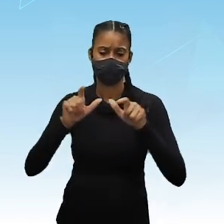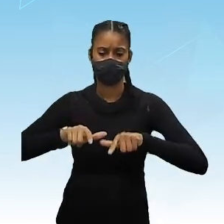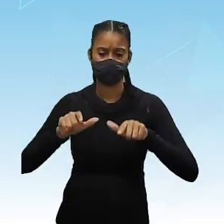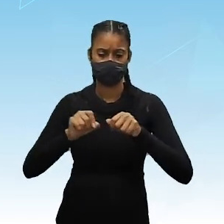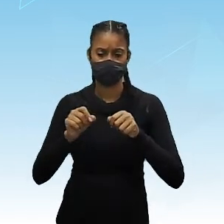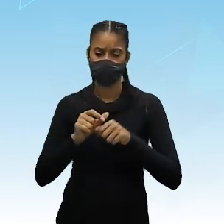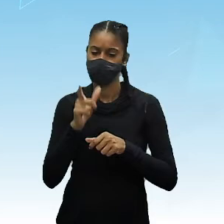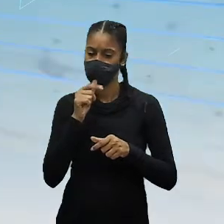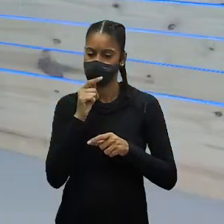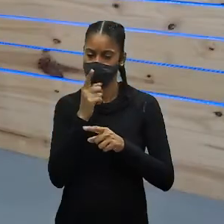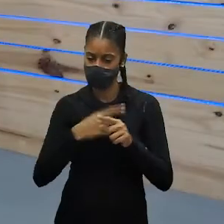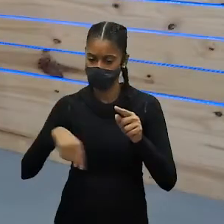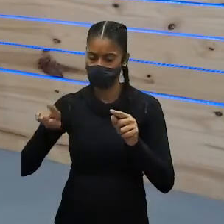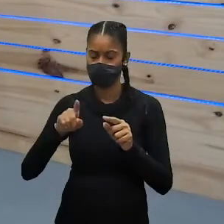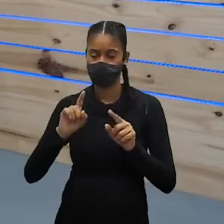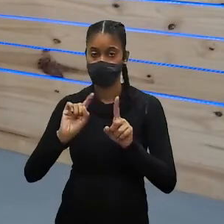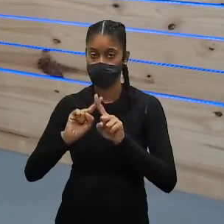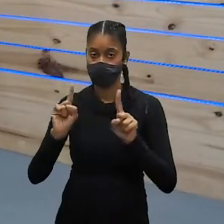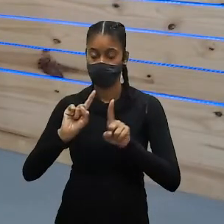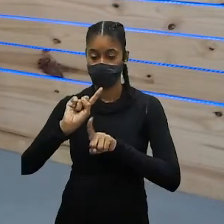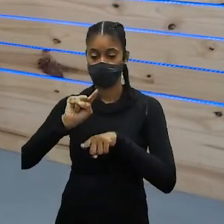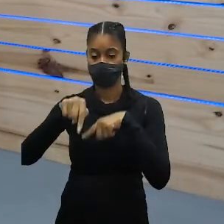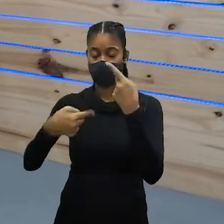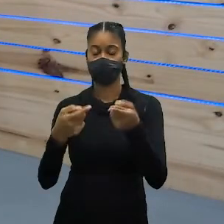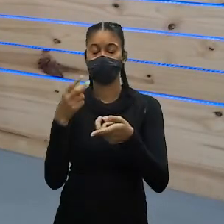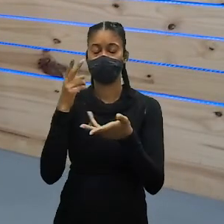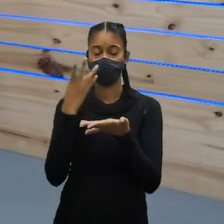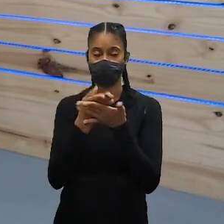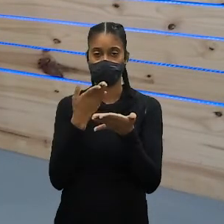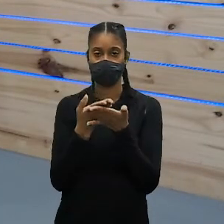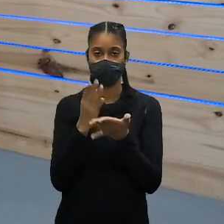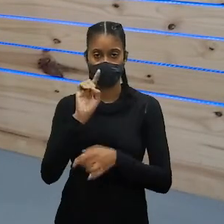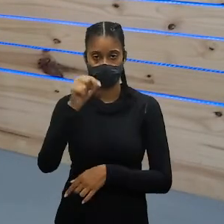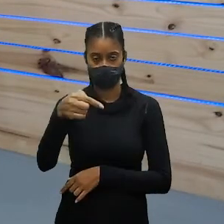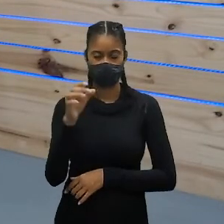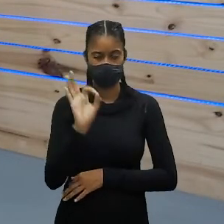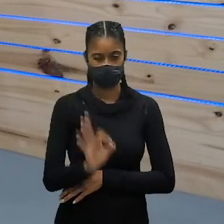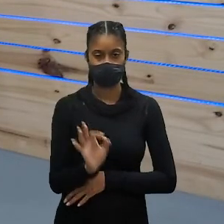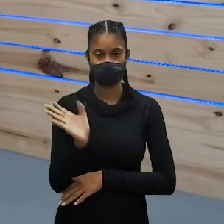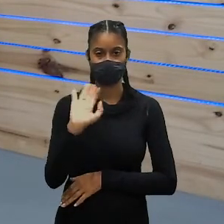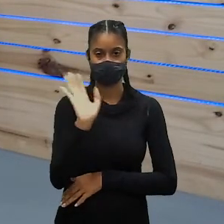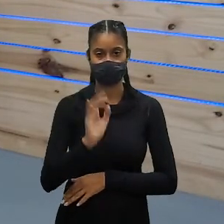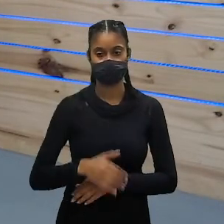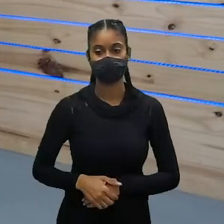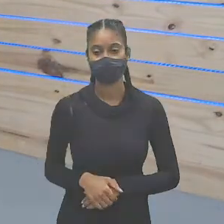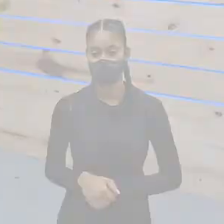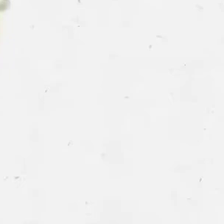sentido contrário. Mas a gente vê isso na nossa próxima aula. Beleza? Tchau, tchau!